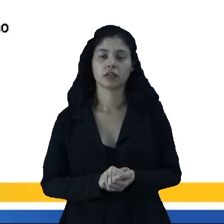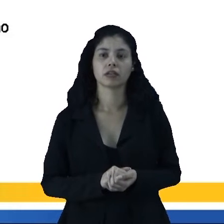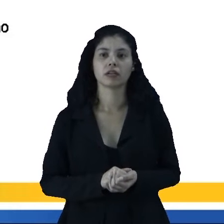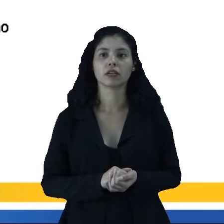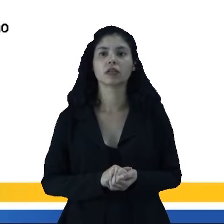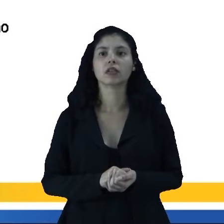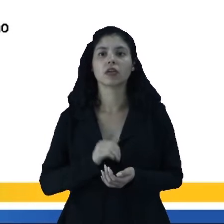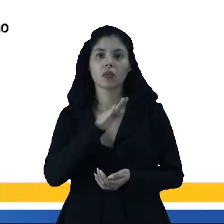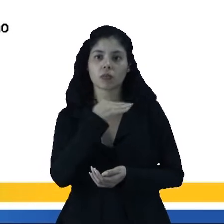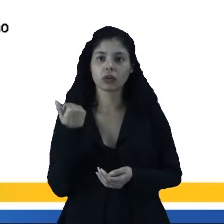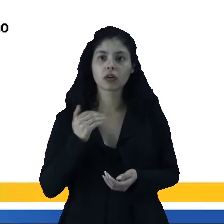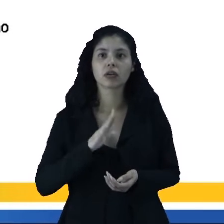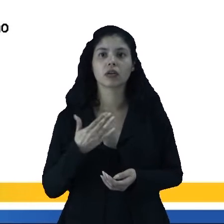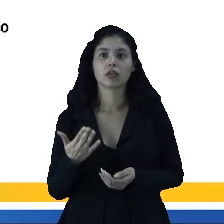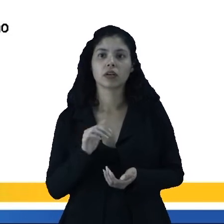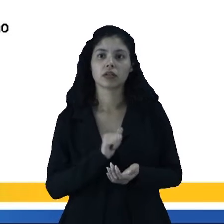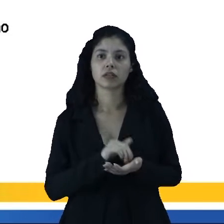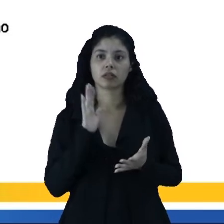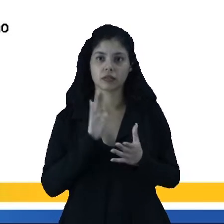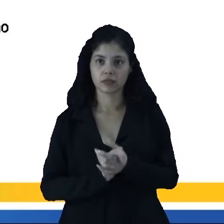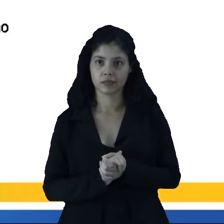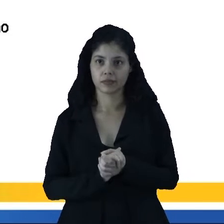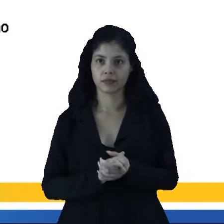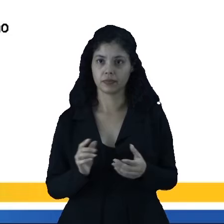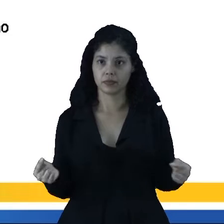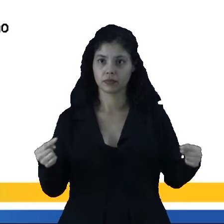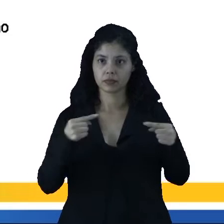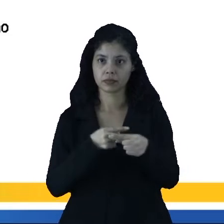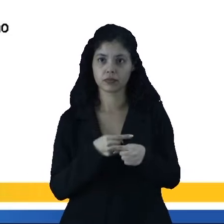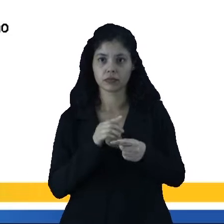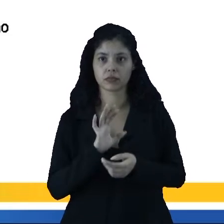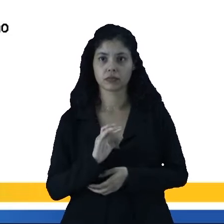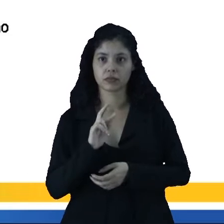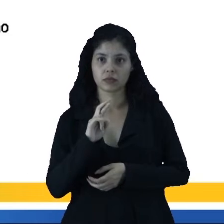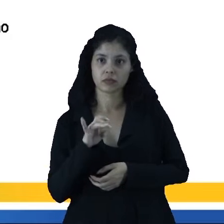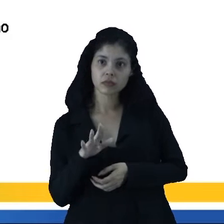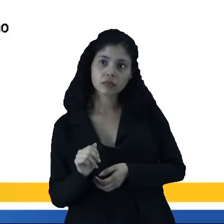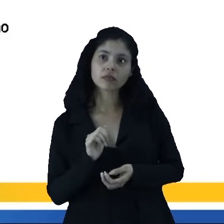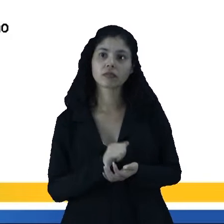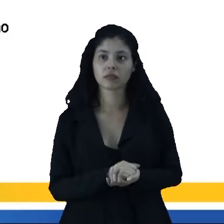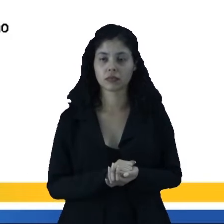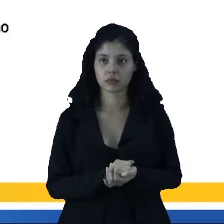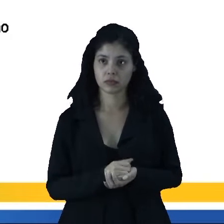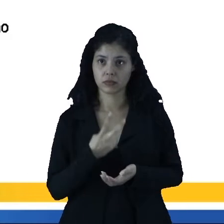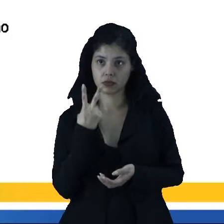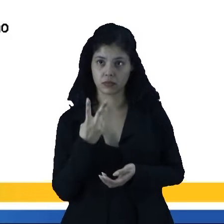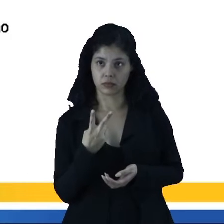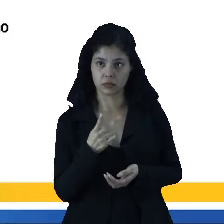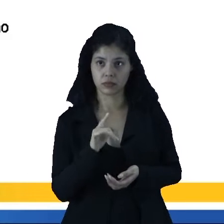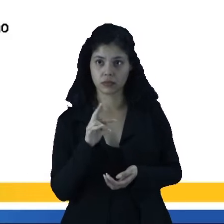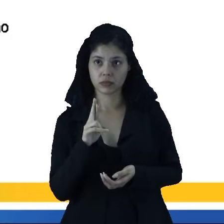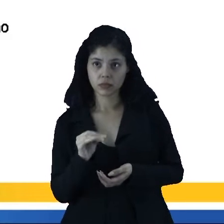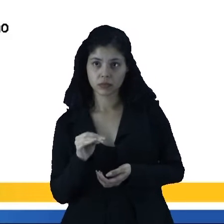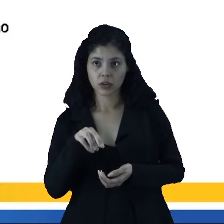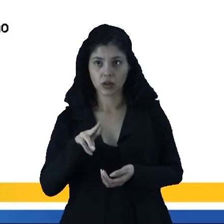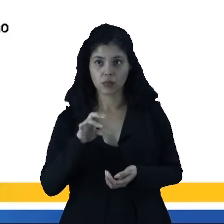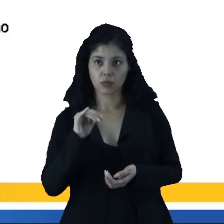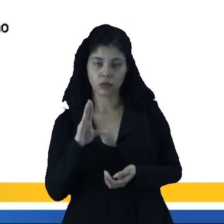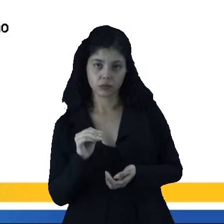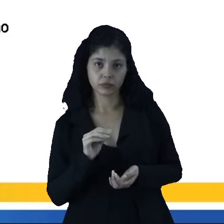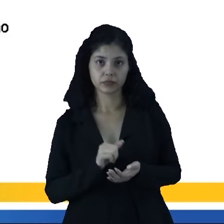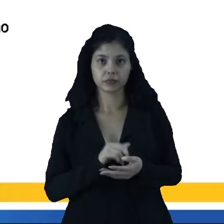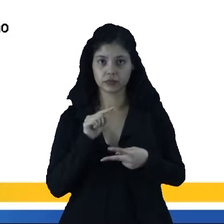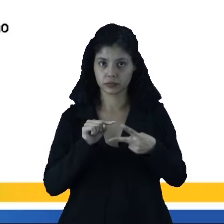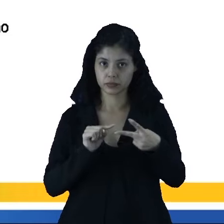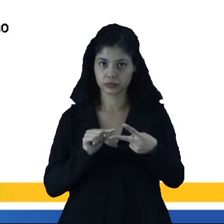vou ter indivíduos mortos, quando eu tenho um casamento consanguíneo, gêmeos dizigóticos e monozigóticos, ou